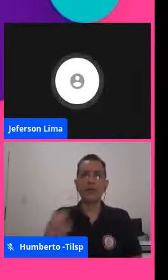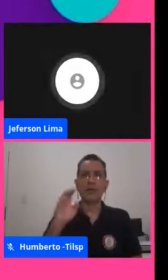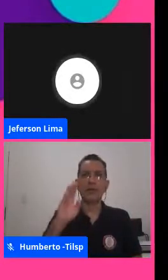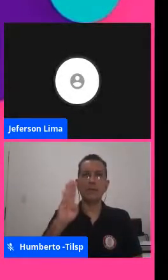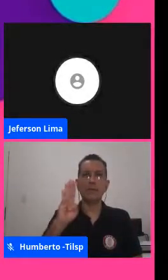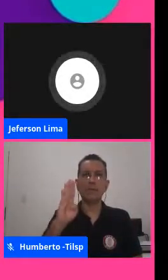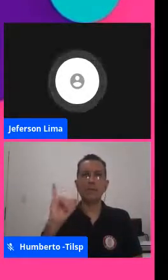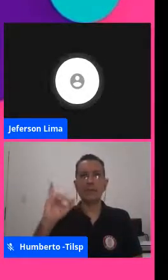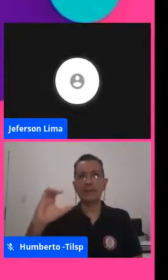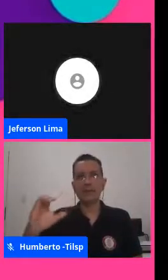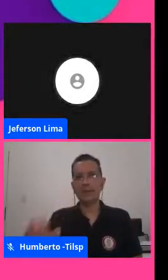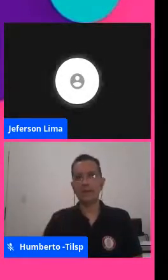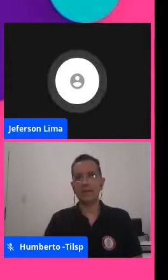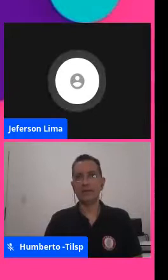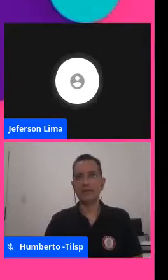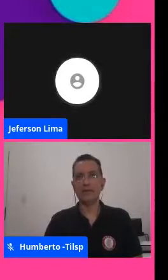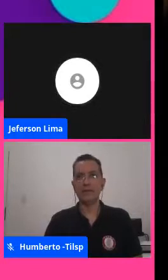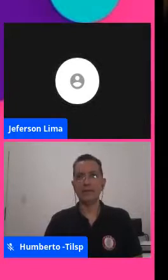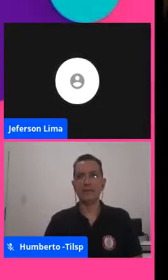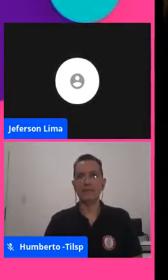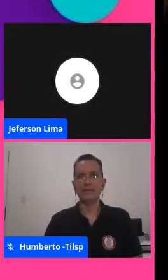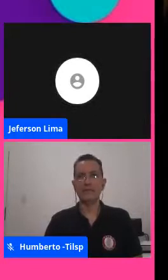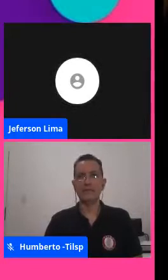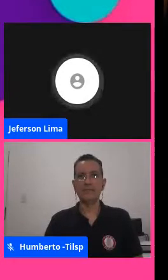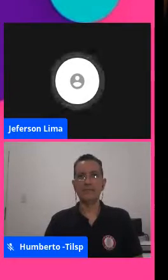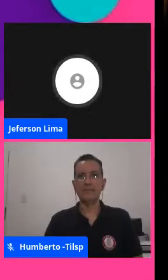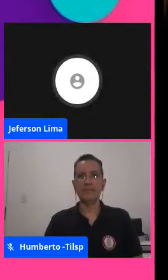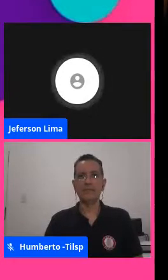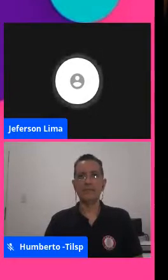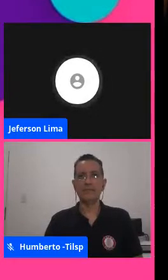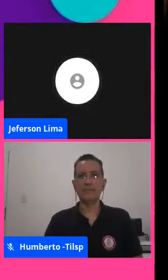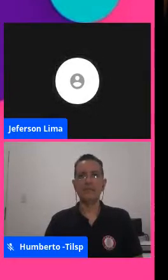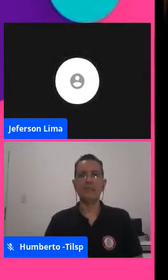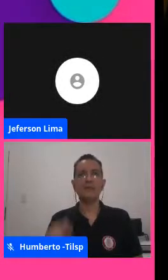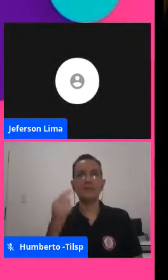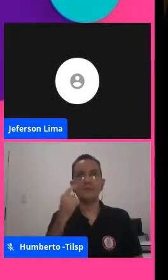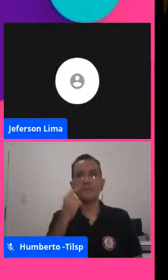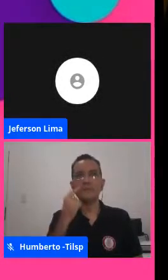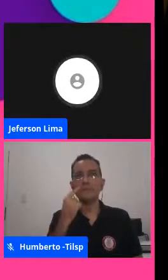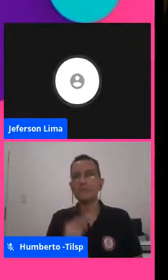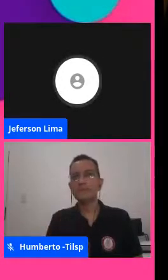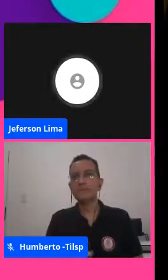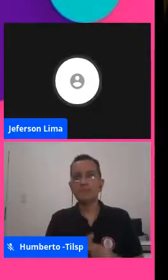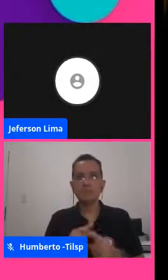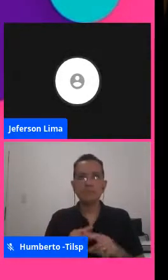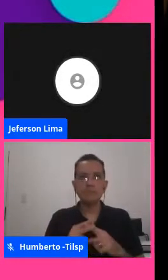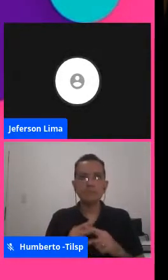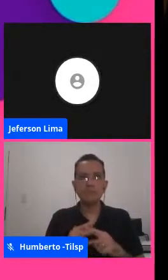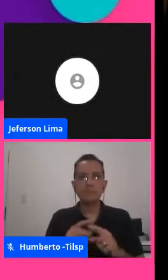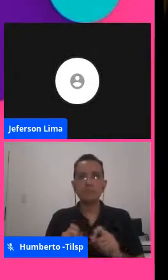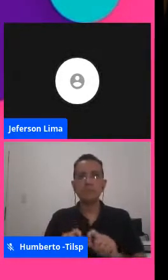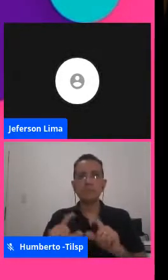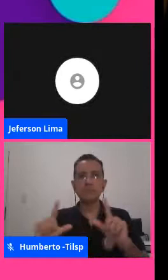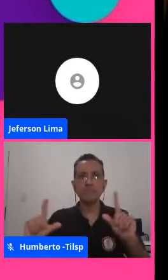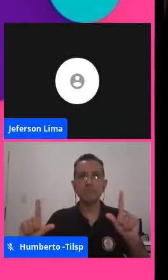Então, vamos lá. Vou colocar aqui. Abrir aqui.